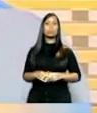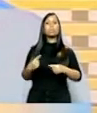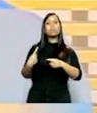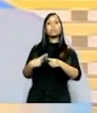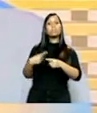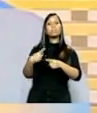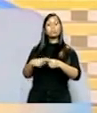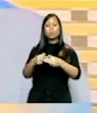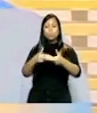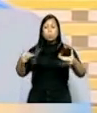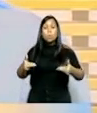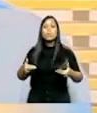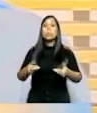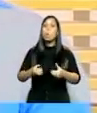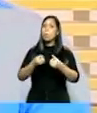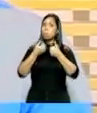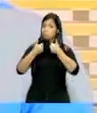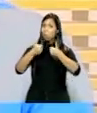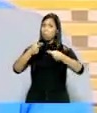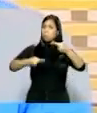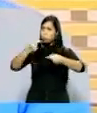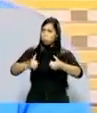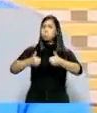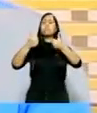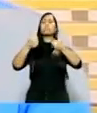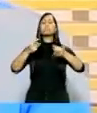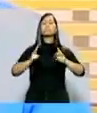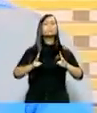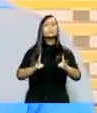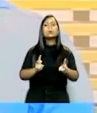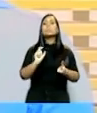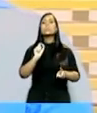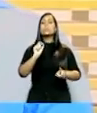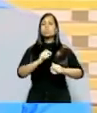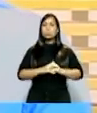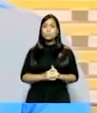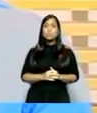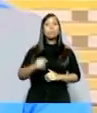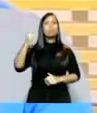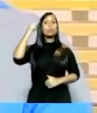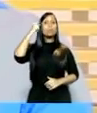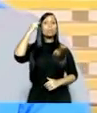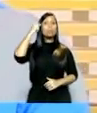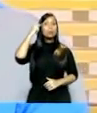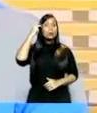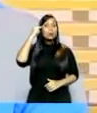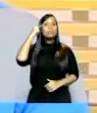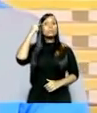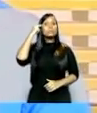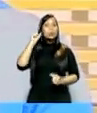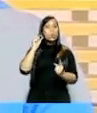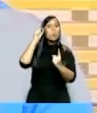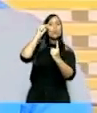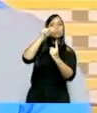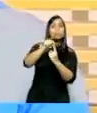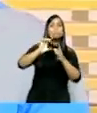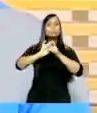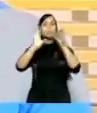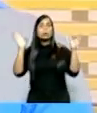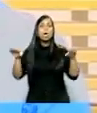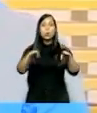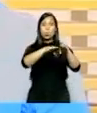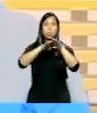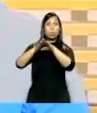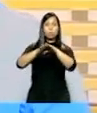gera frutos políticos muito interessantes, sempre com um pensamento nos ideais de liberdade, de